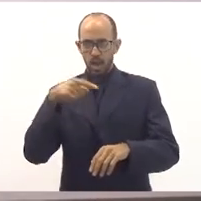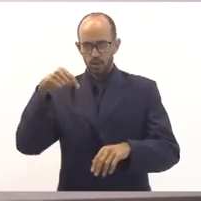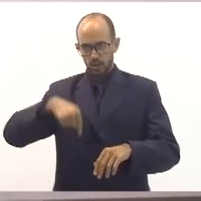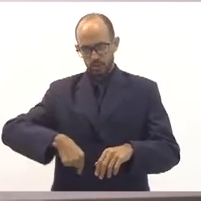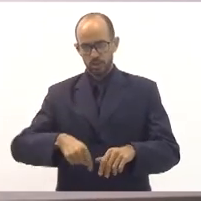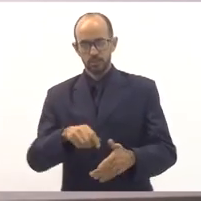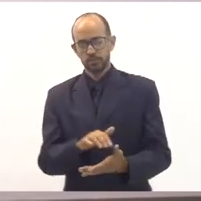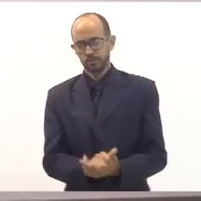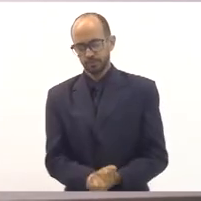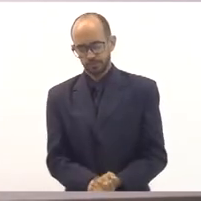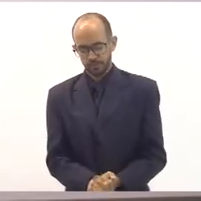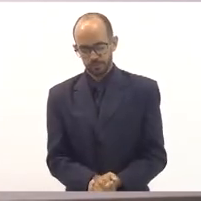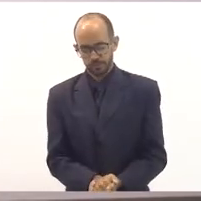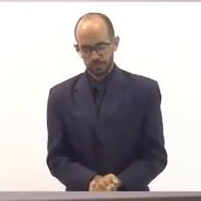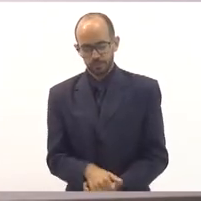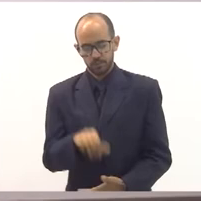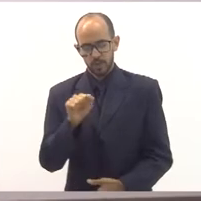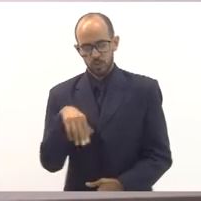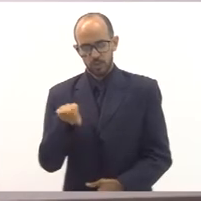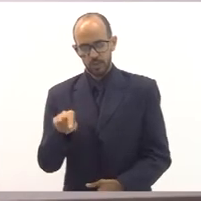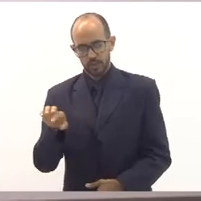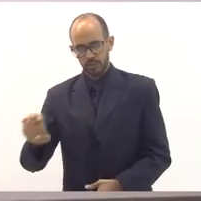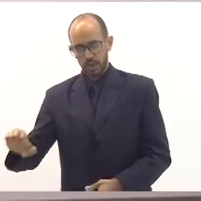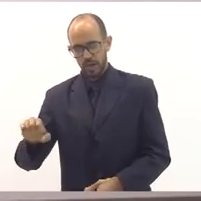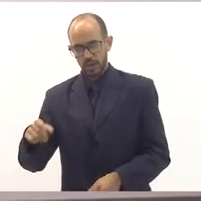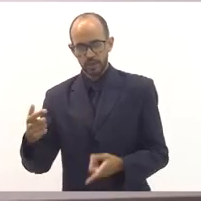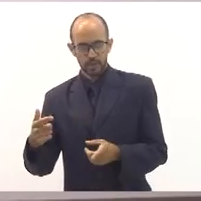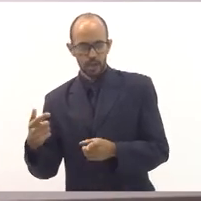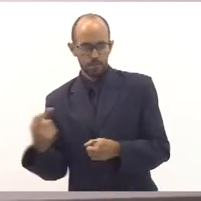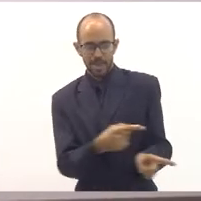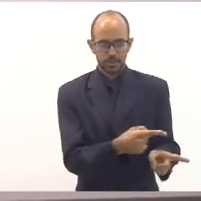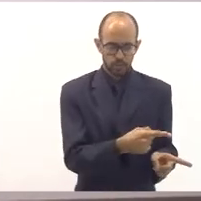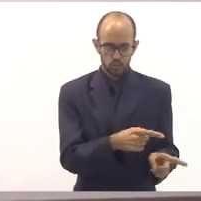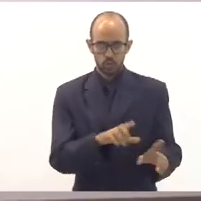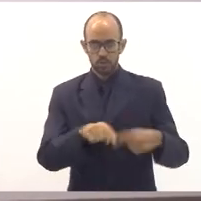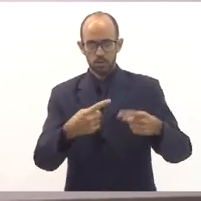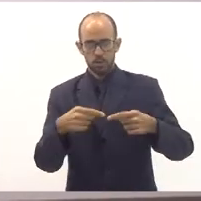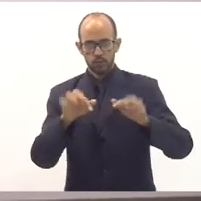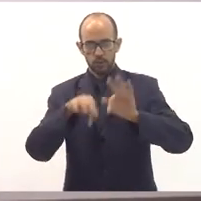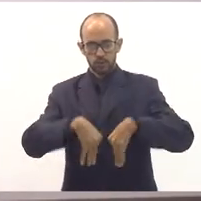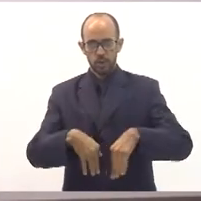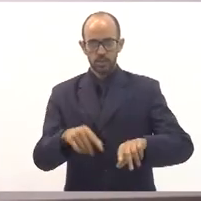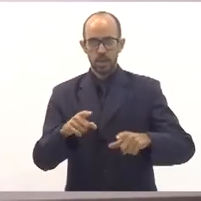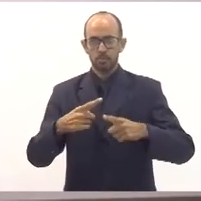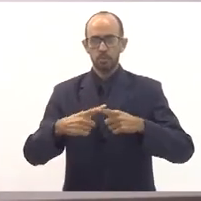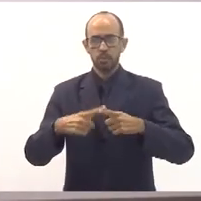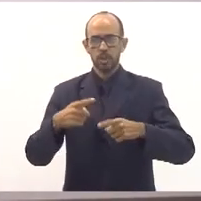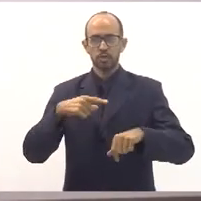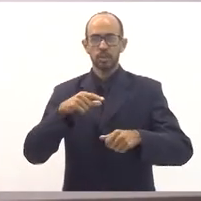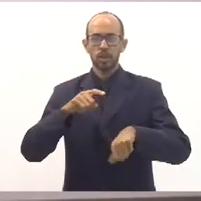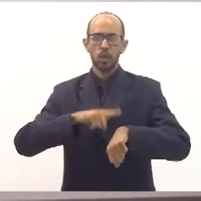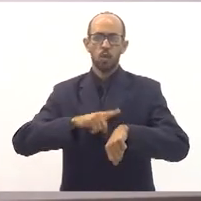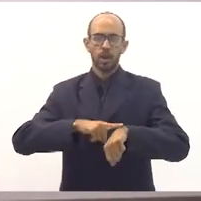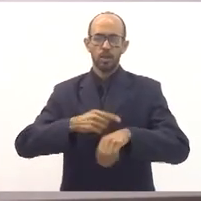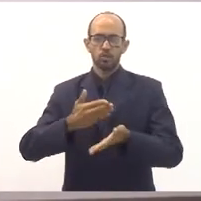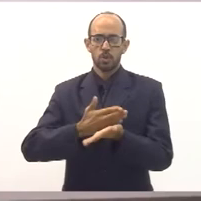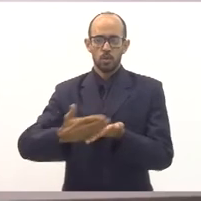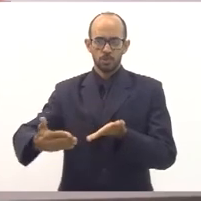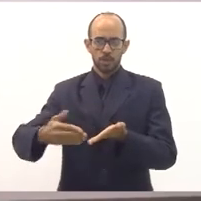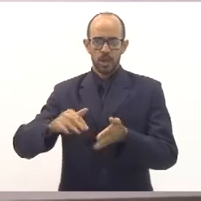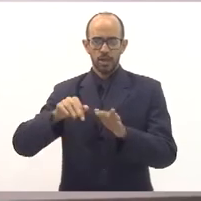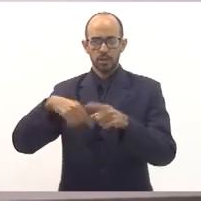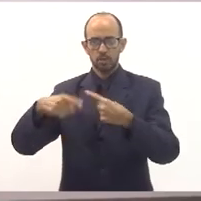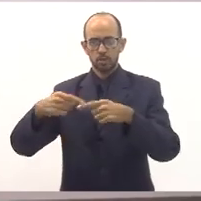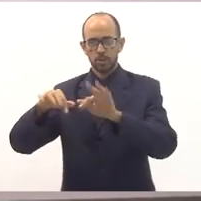pelo pelo André a marcha que está ameaçada e depois nós vamos vencer rápido também tem que hora de que a hora de acabar